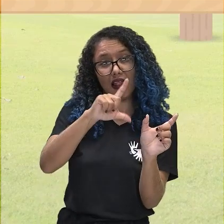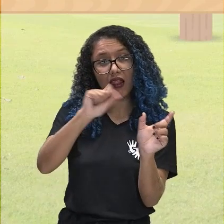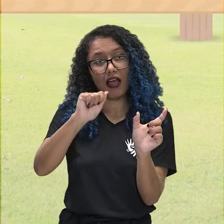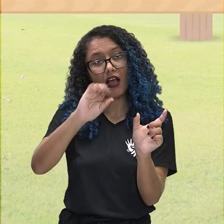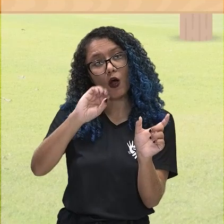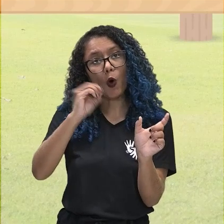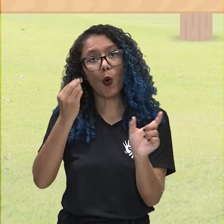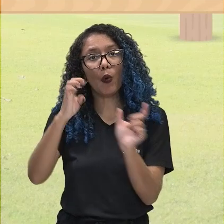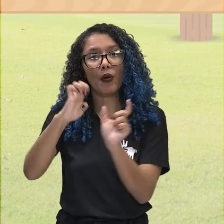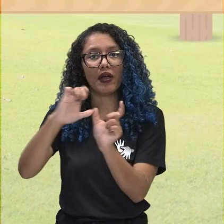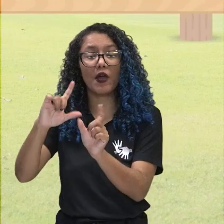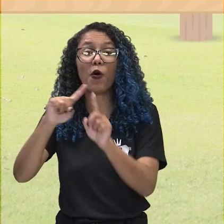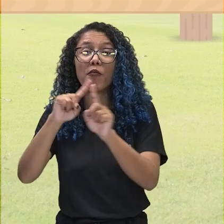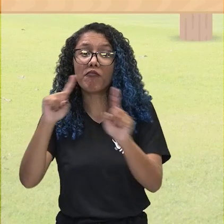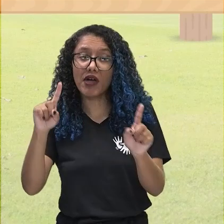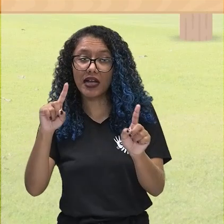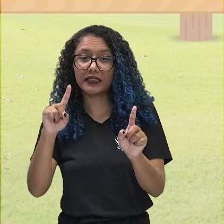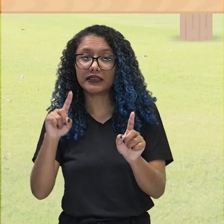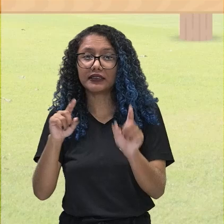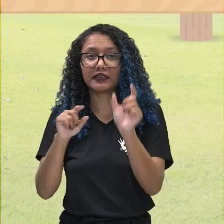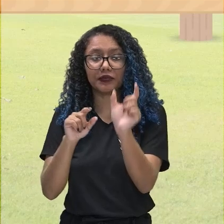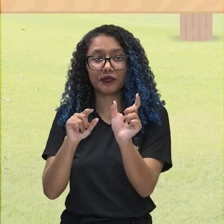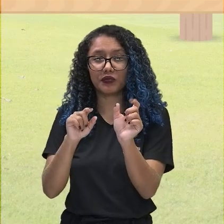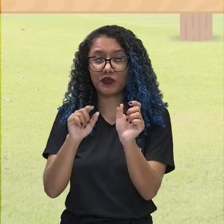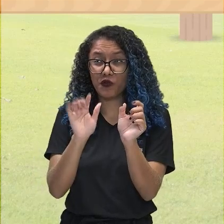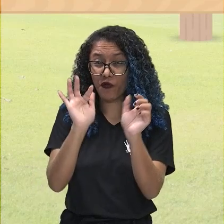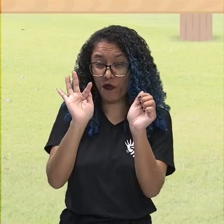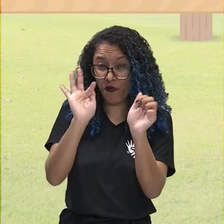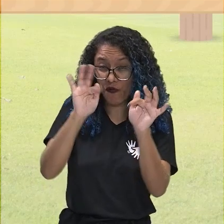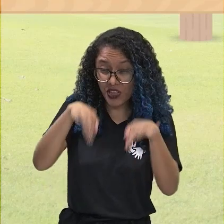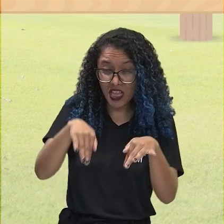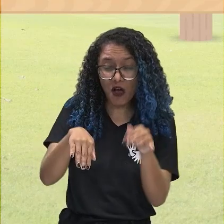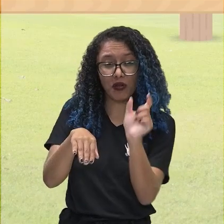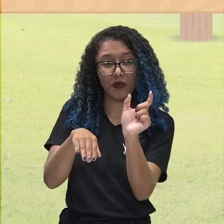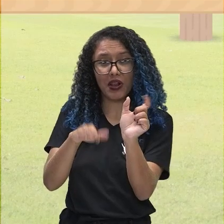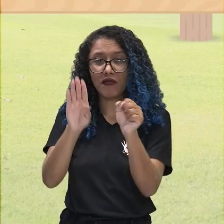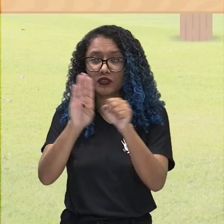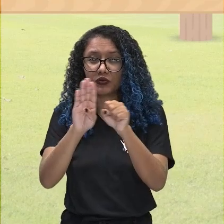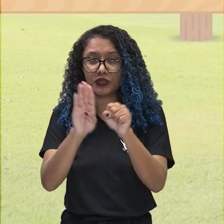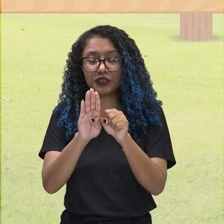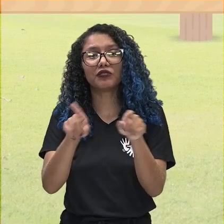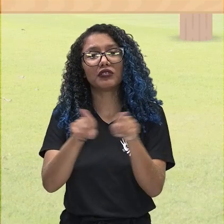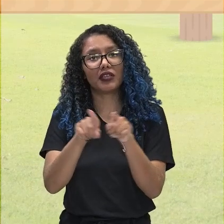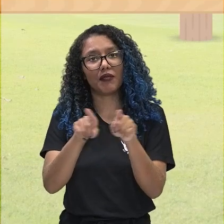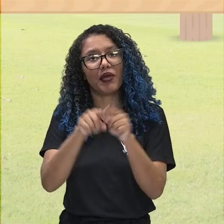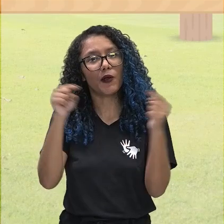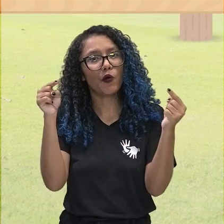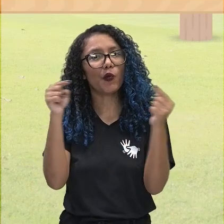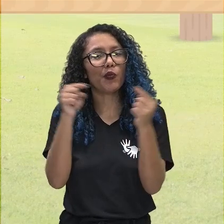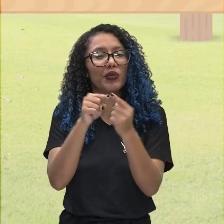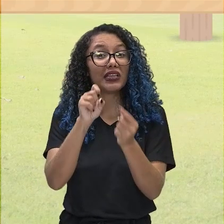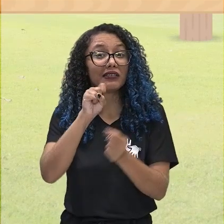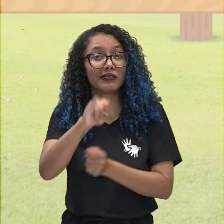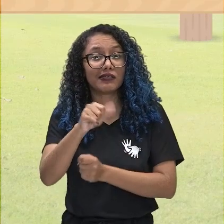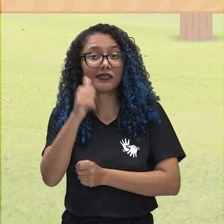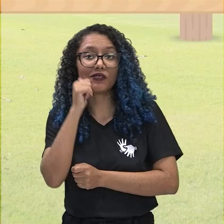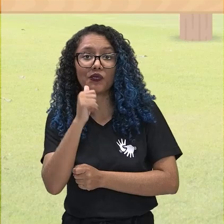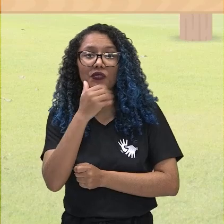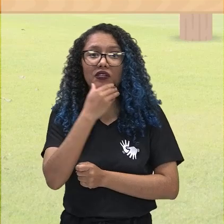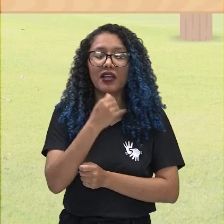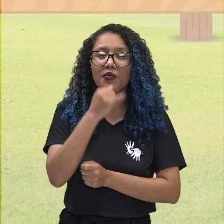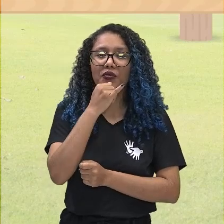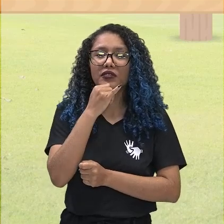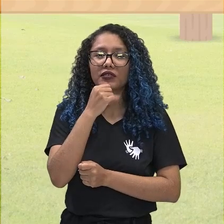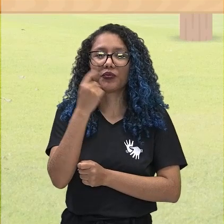dos nossos substantivos vão determinar também o gênero dessa palavra. Por exemplo,